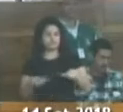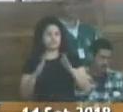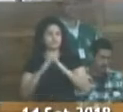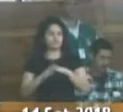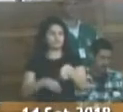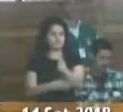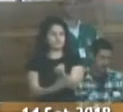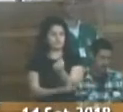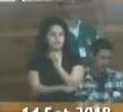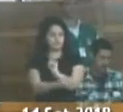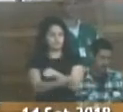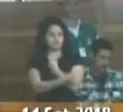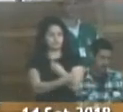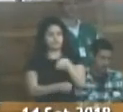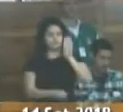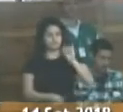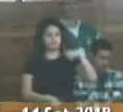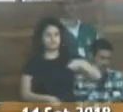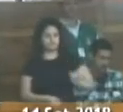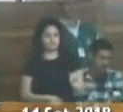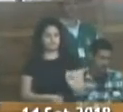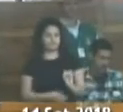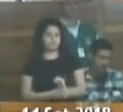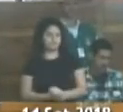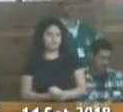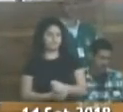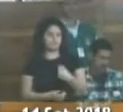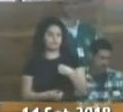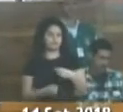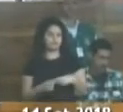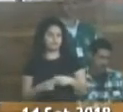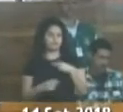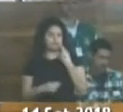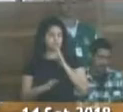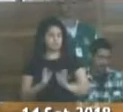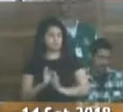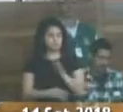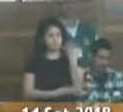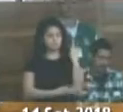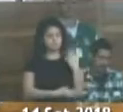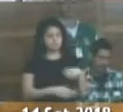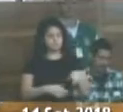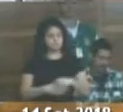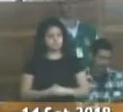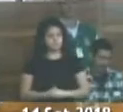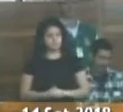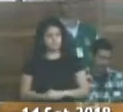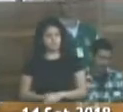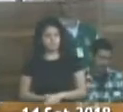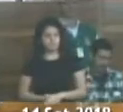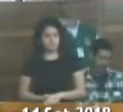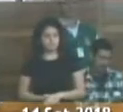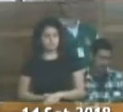Bracuí, e eu vou focar mais na área da preservação mesmo. Né?